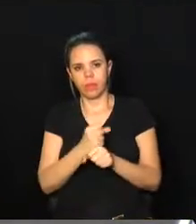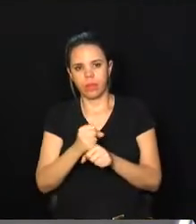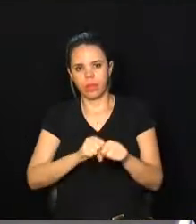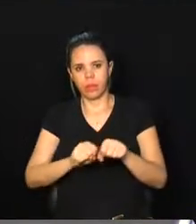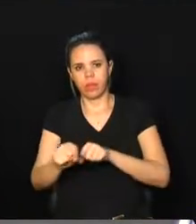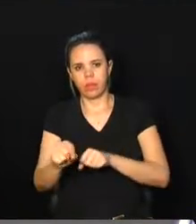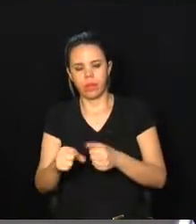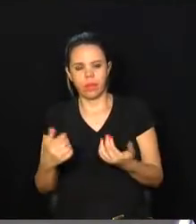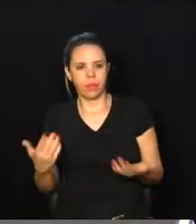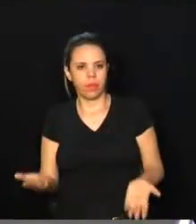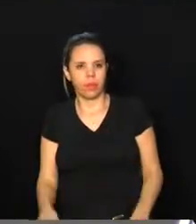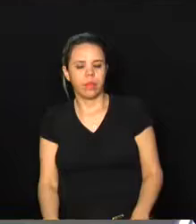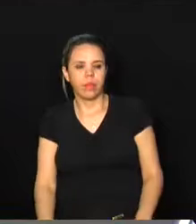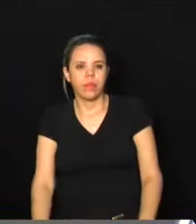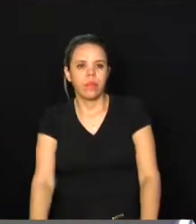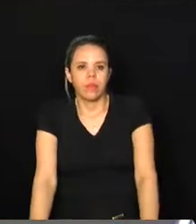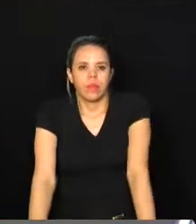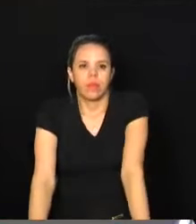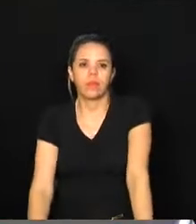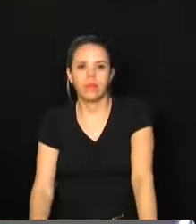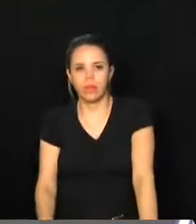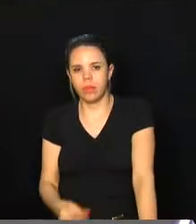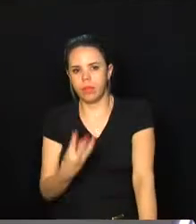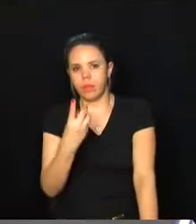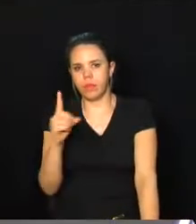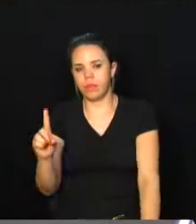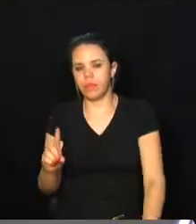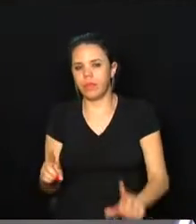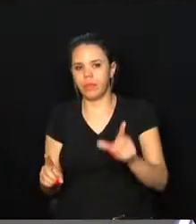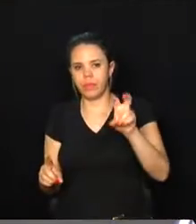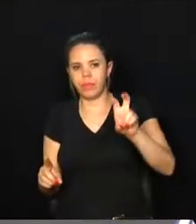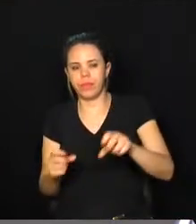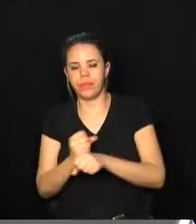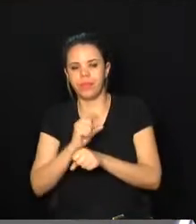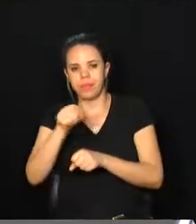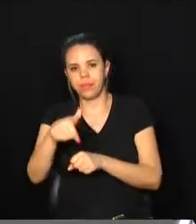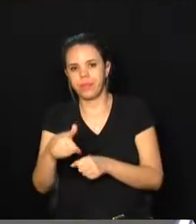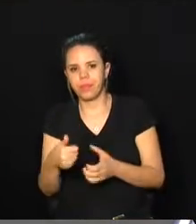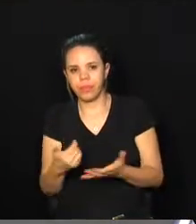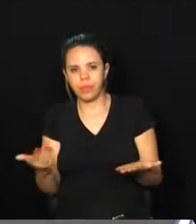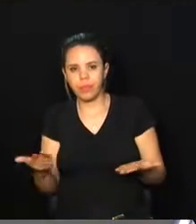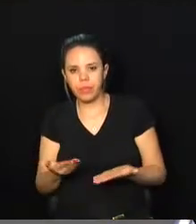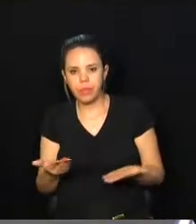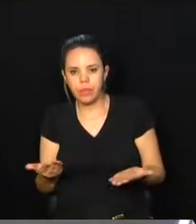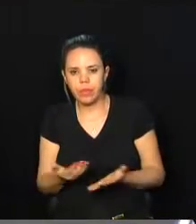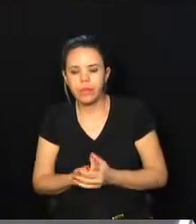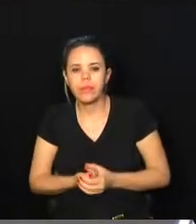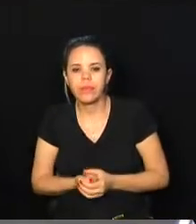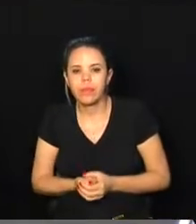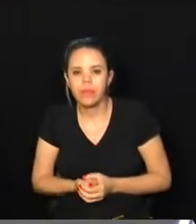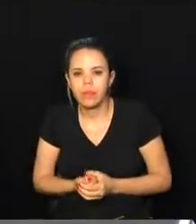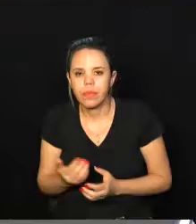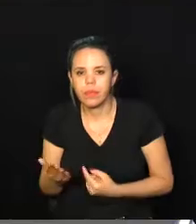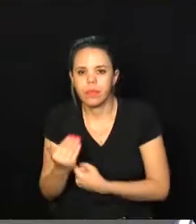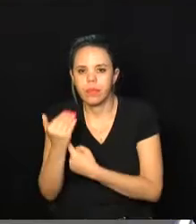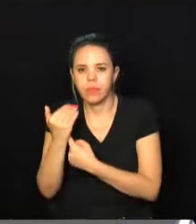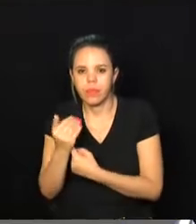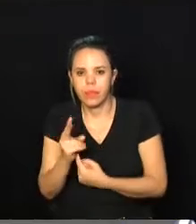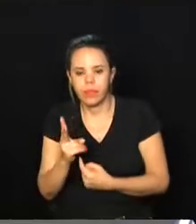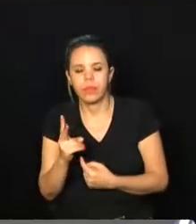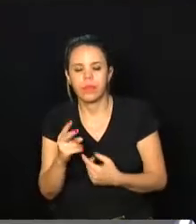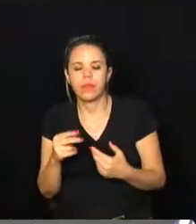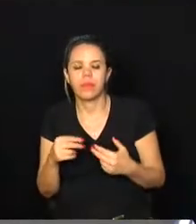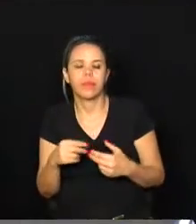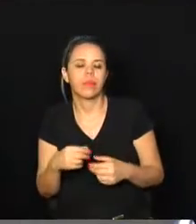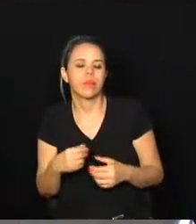formei. E aí os 3D vieram 15 anos depois, e assim vai. Então, hoje, a tecnologia sempre inovando. Mas o